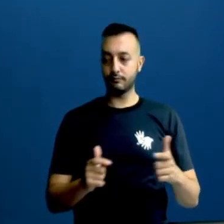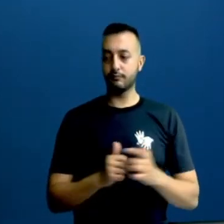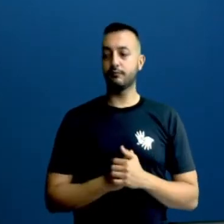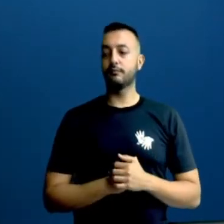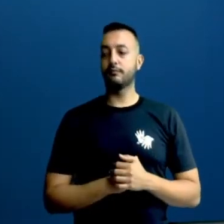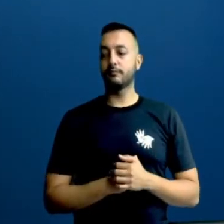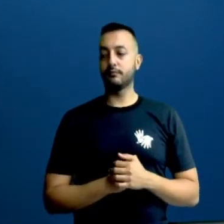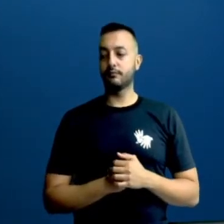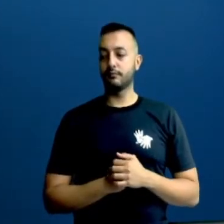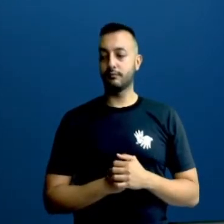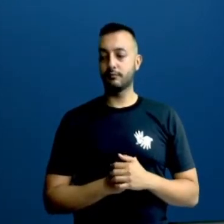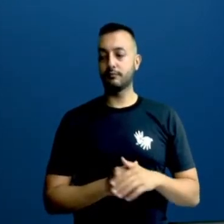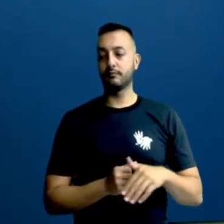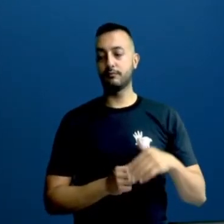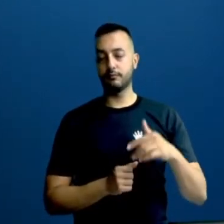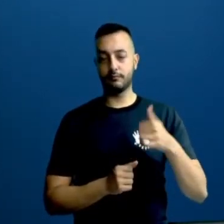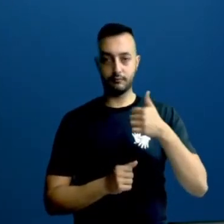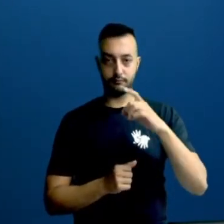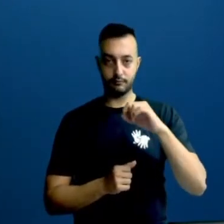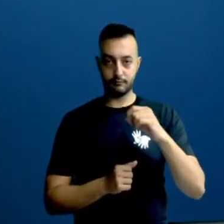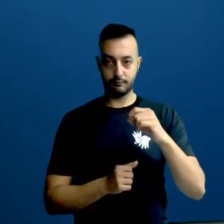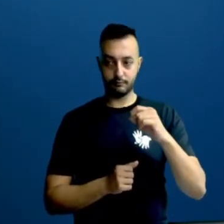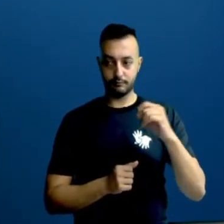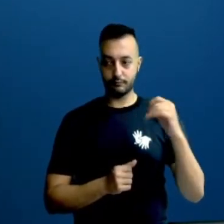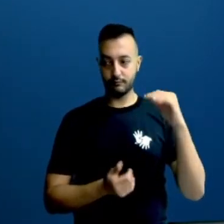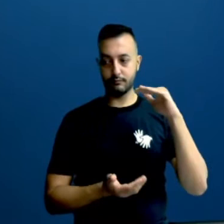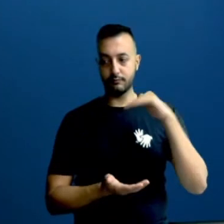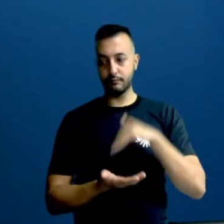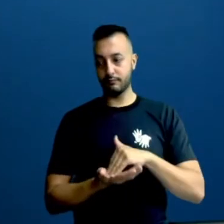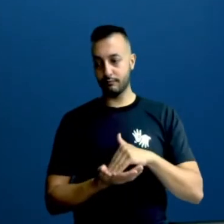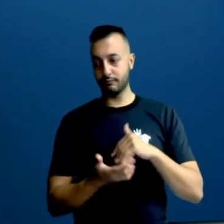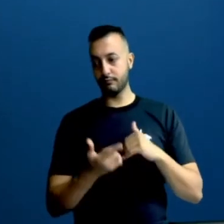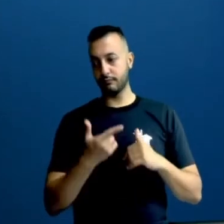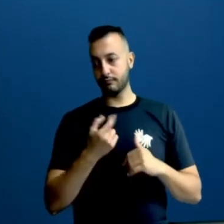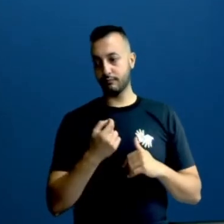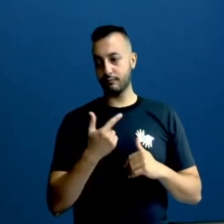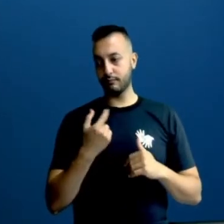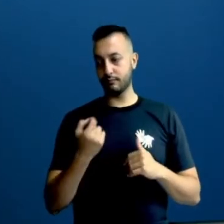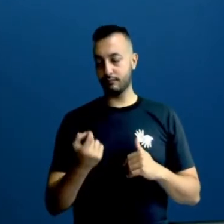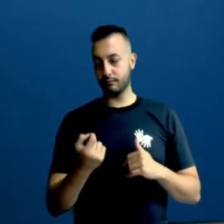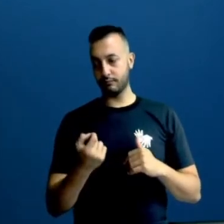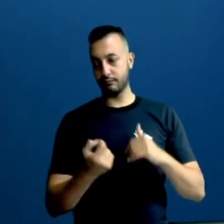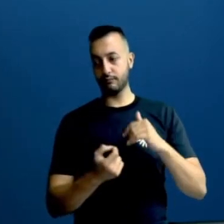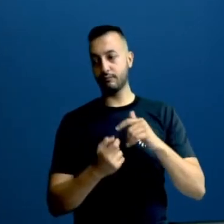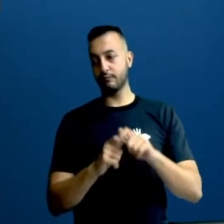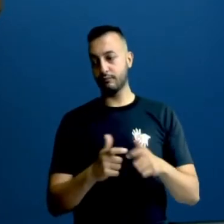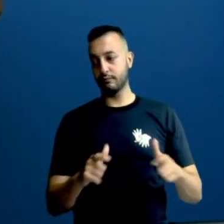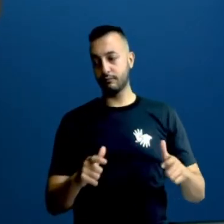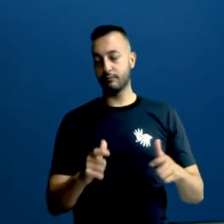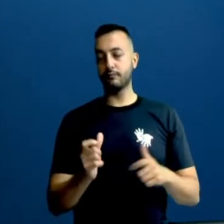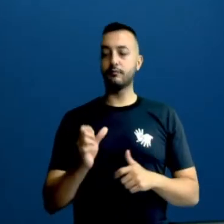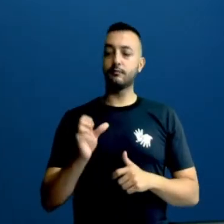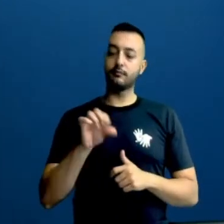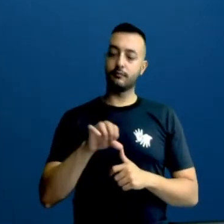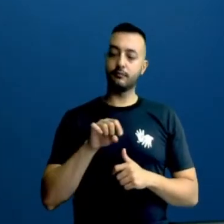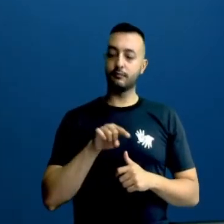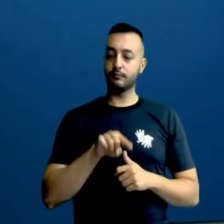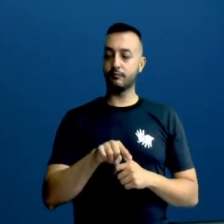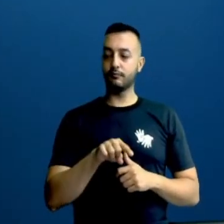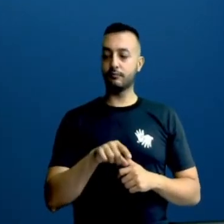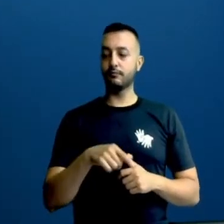12.365. E entre 2010 e 2020, houve um aumento de